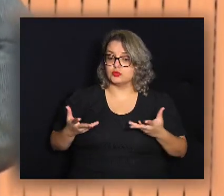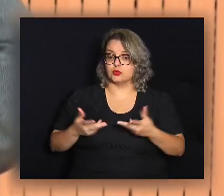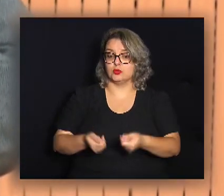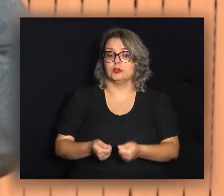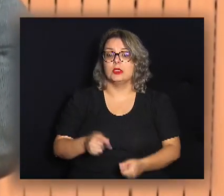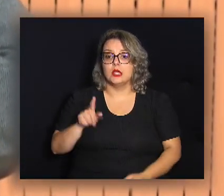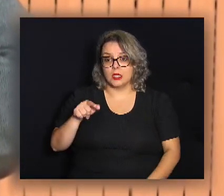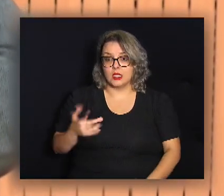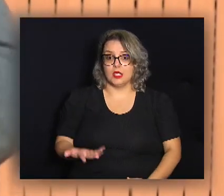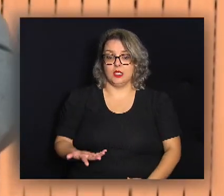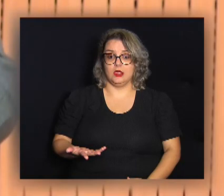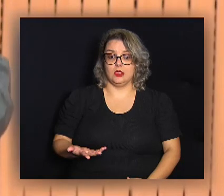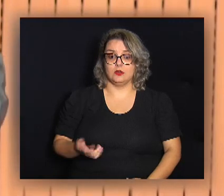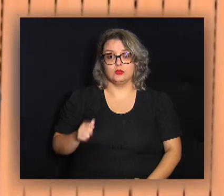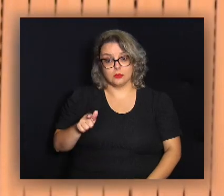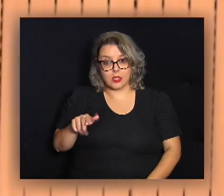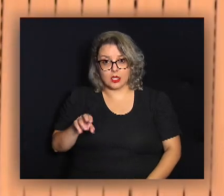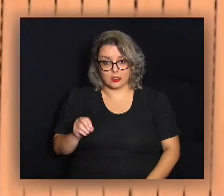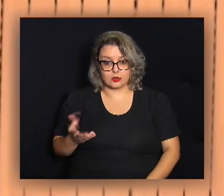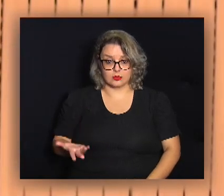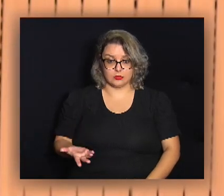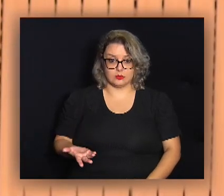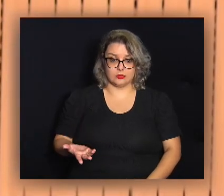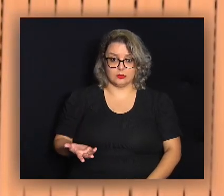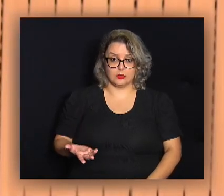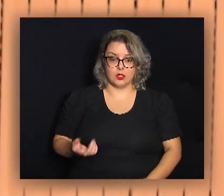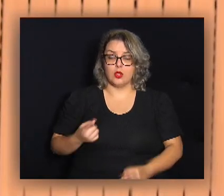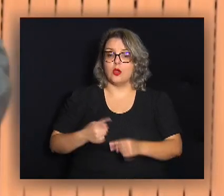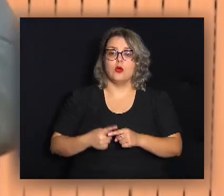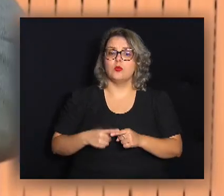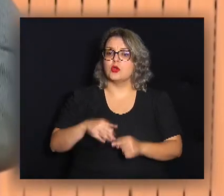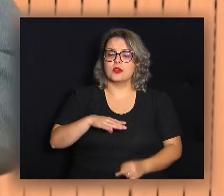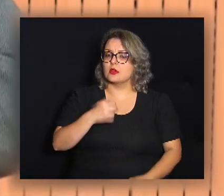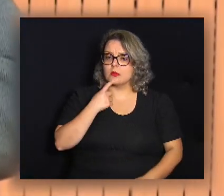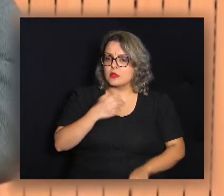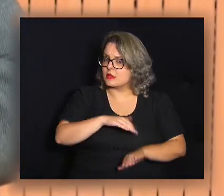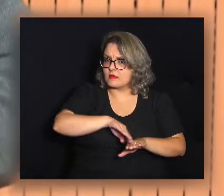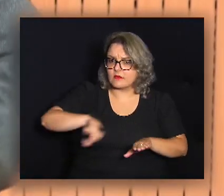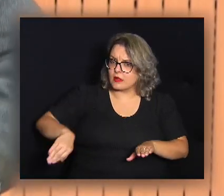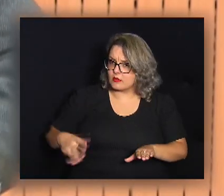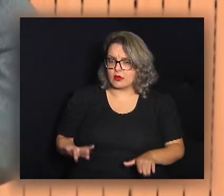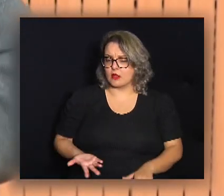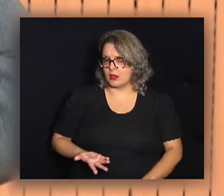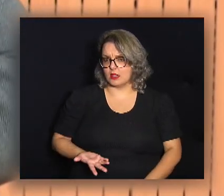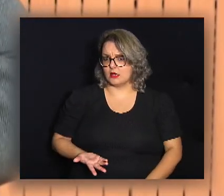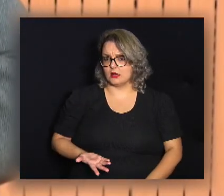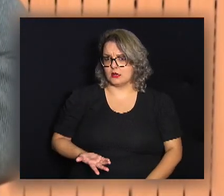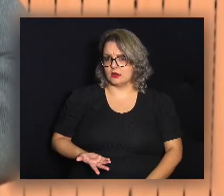é proveniente do agro, né? Então, por que Campinas vai ficar fora, né,